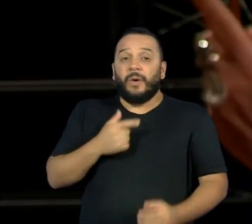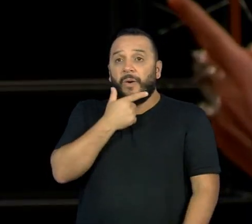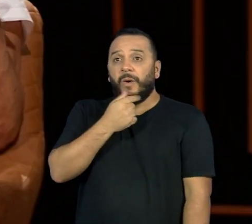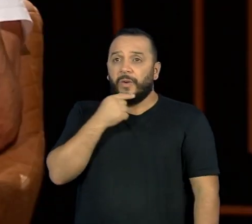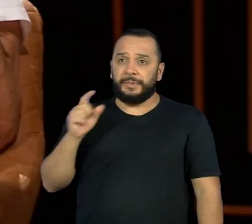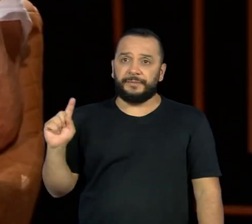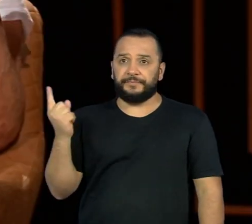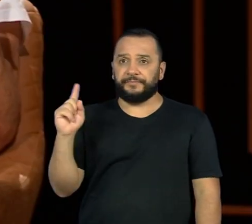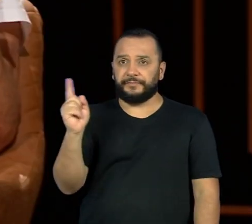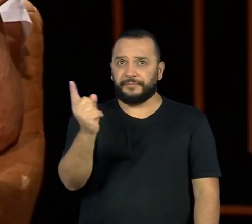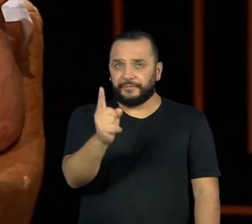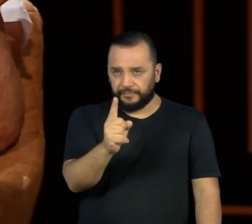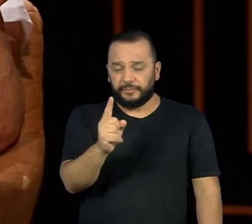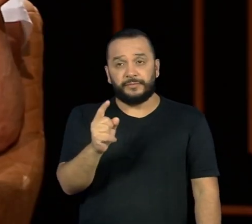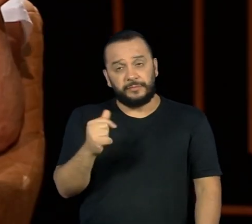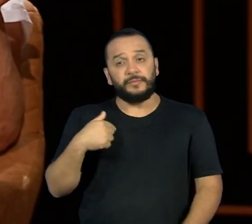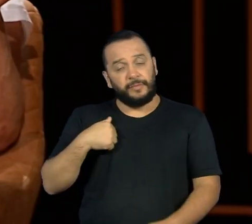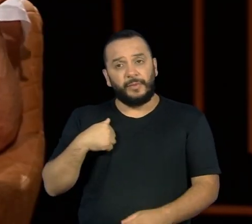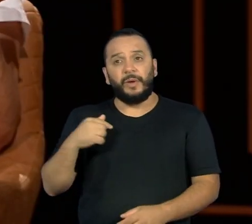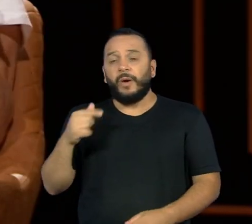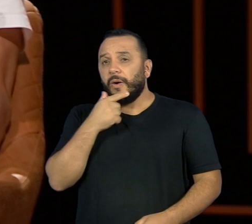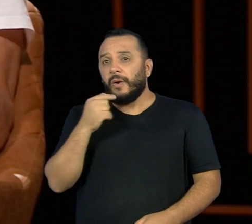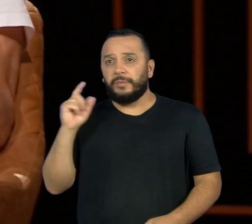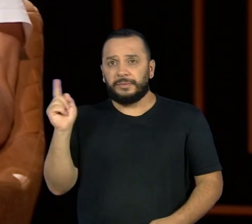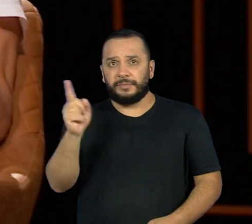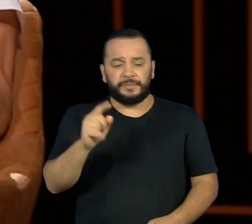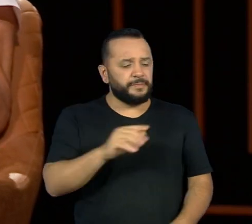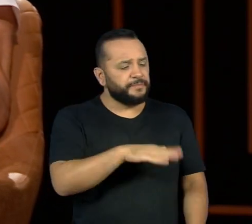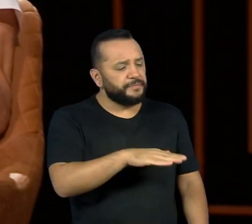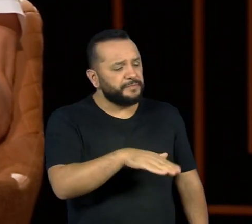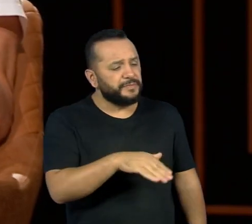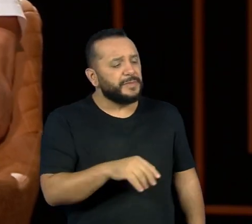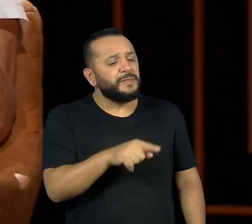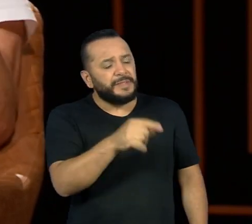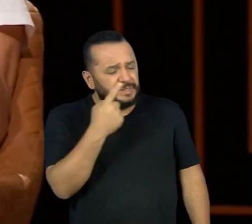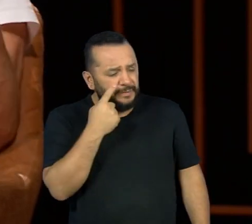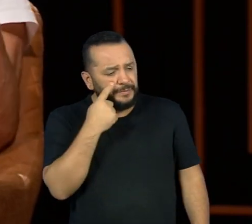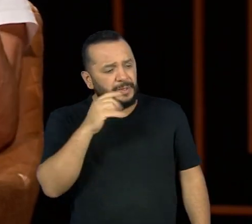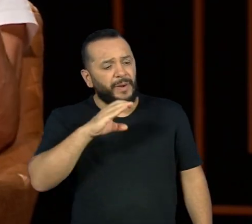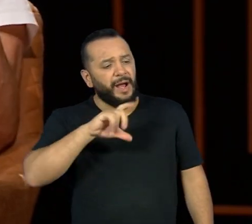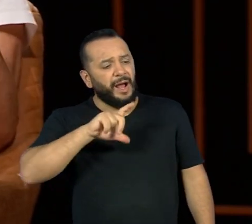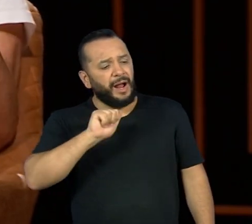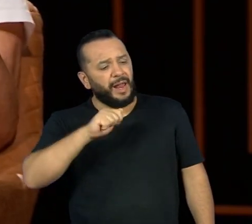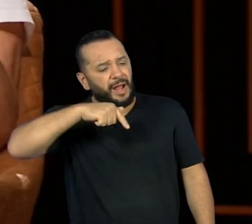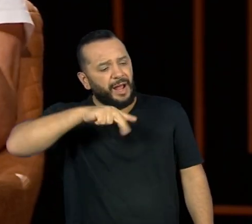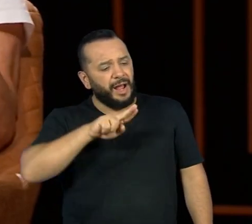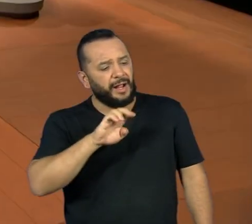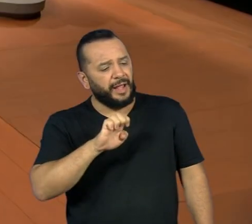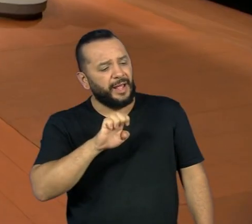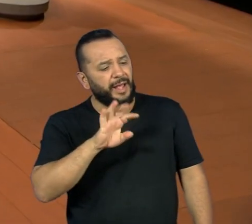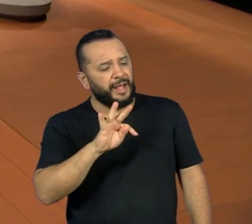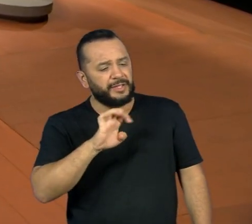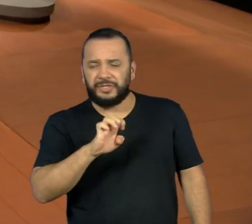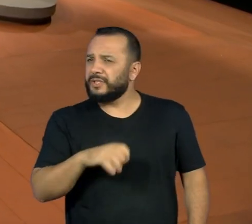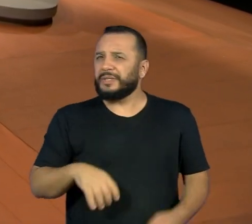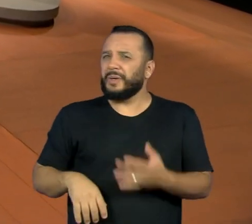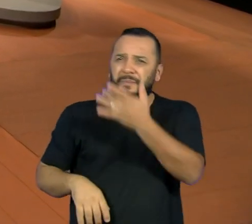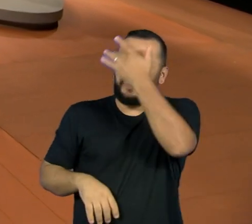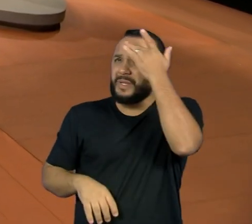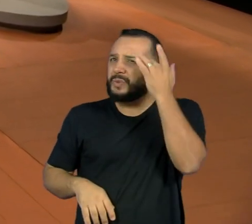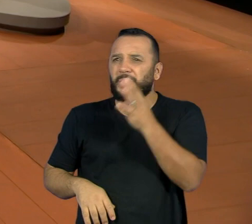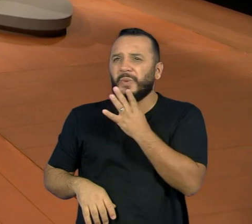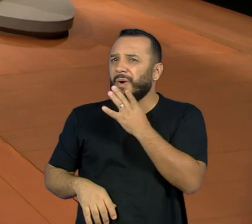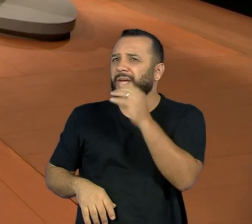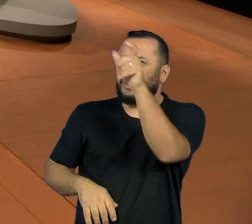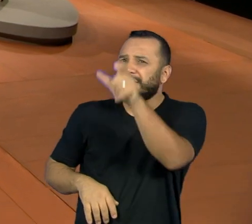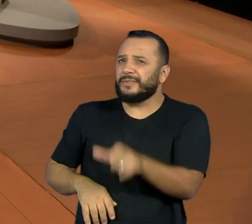rapaz passou, o assistente de direção, falou assim, Clarice, ele olhou na minha mão e falou, você viu a claquete? Eu falei, olha, eu cheguei hoje aqui e não conheço